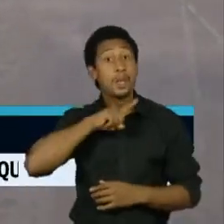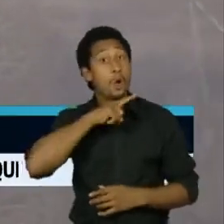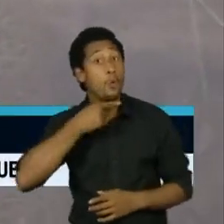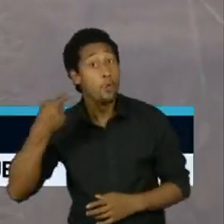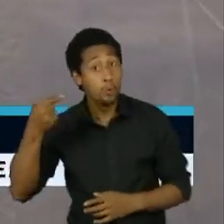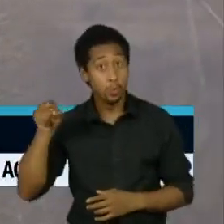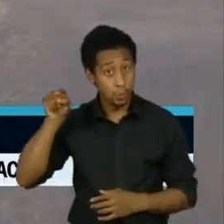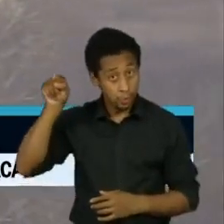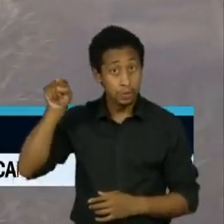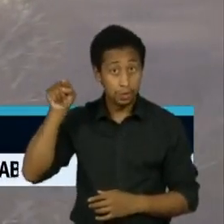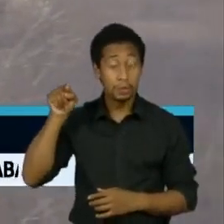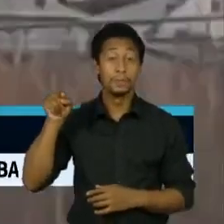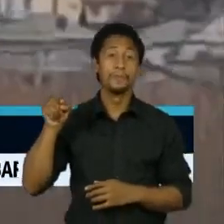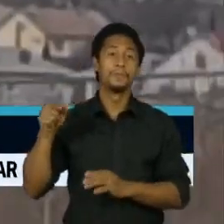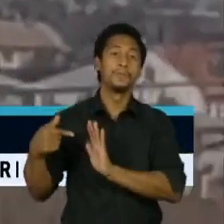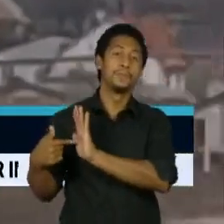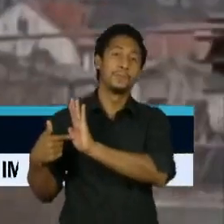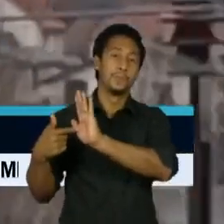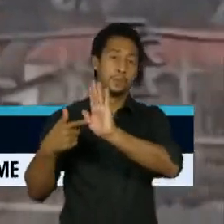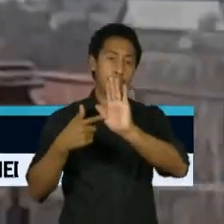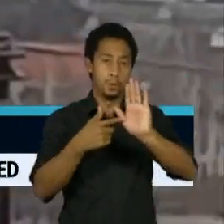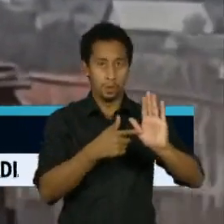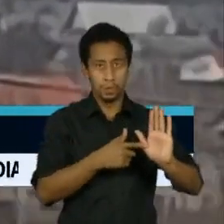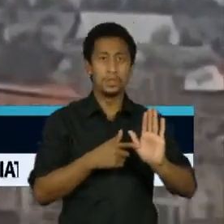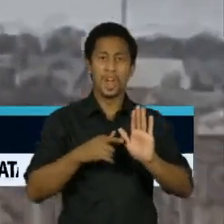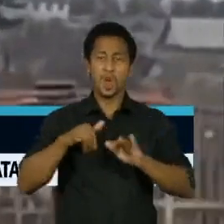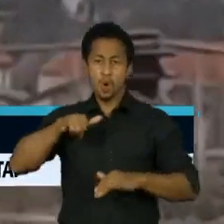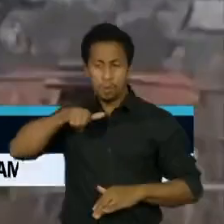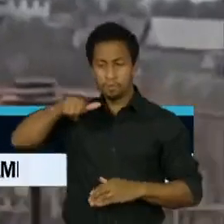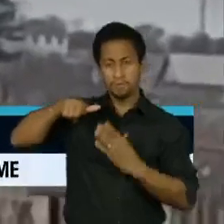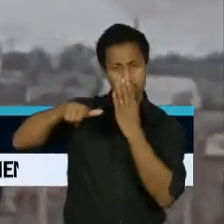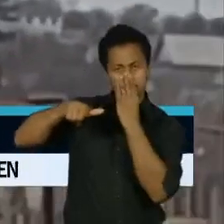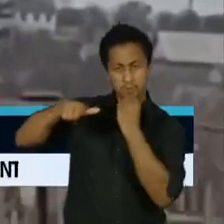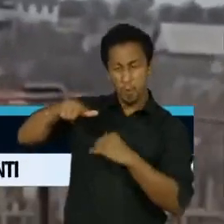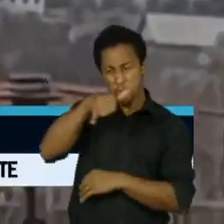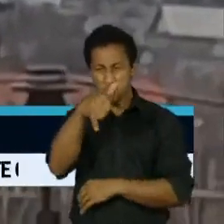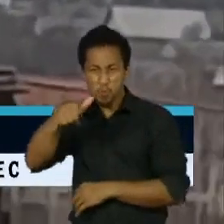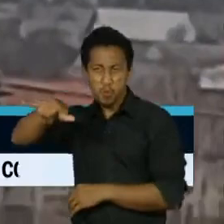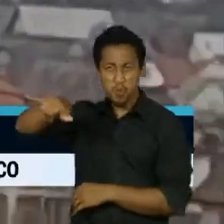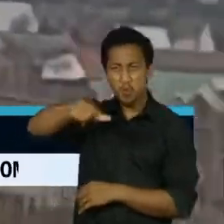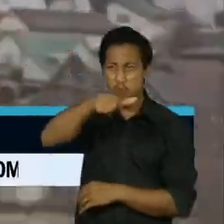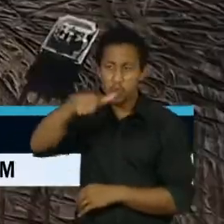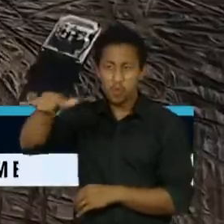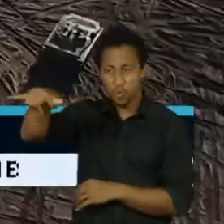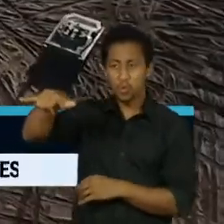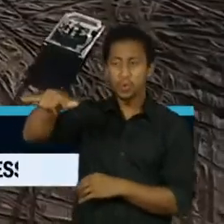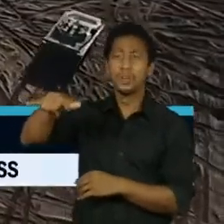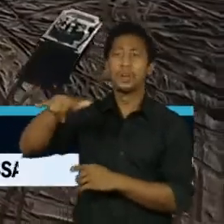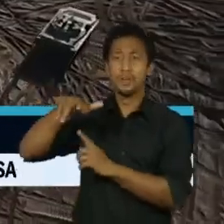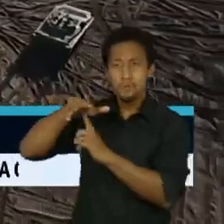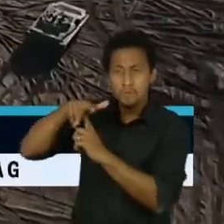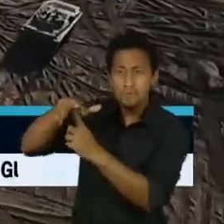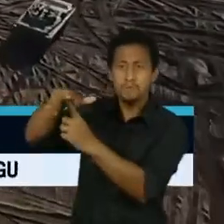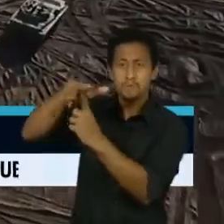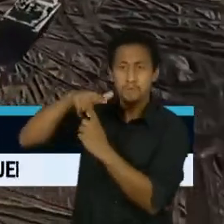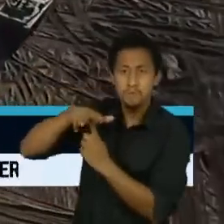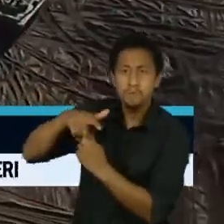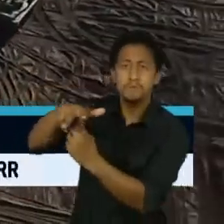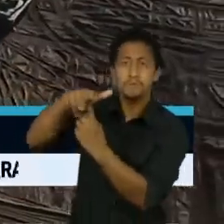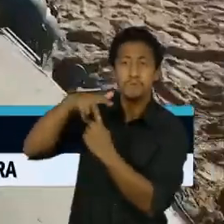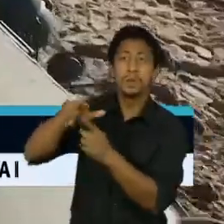aí, além do potencial dos caças de terceira e quarta geração, a gente vê carros das séries